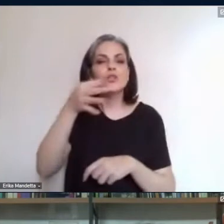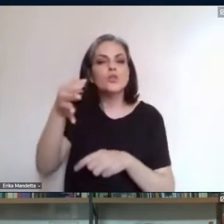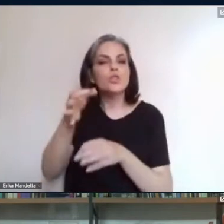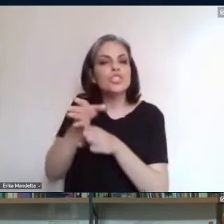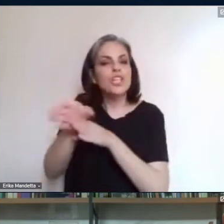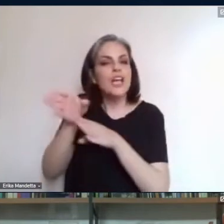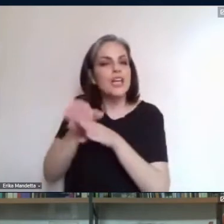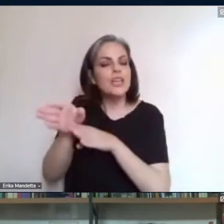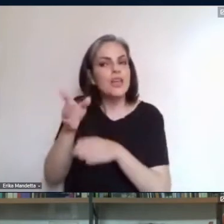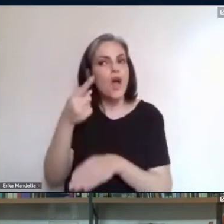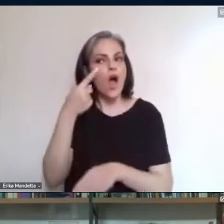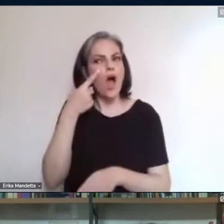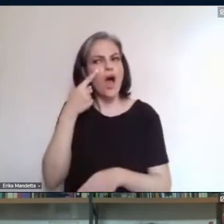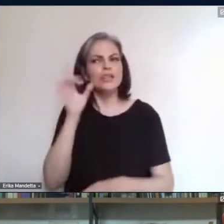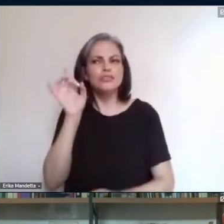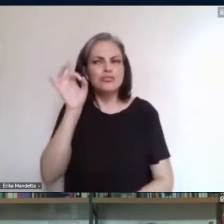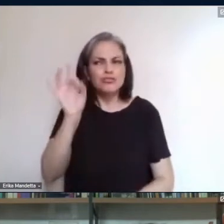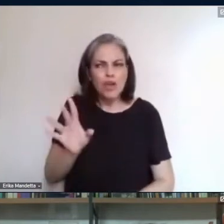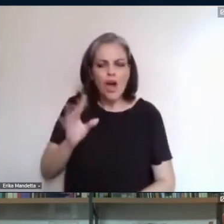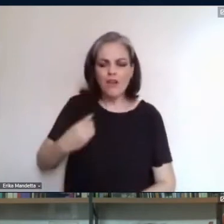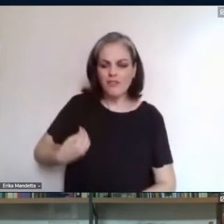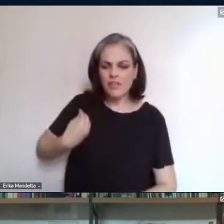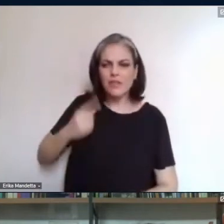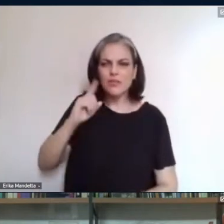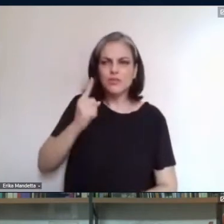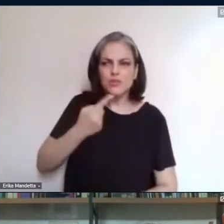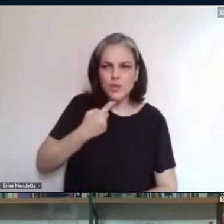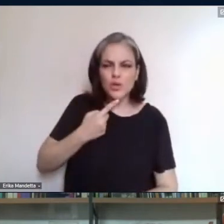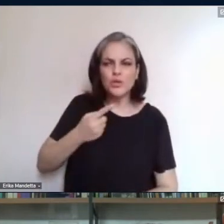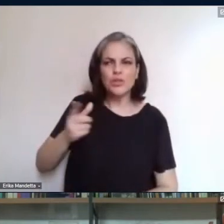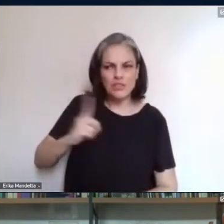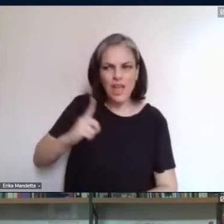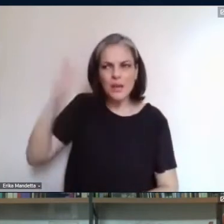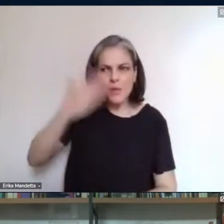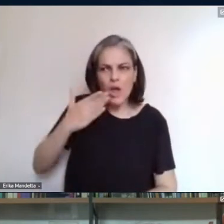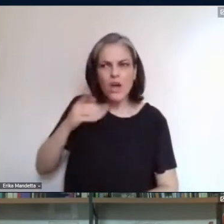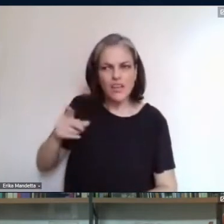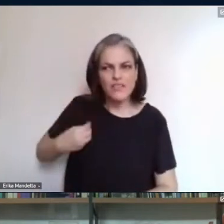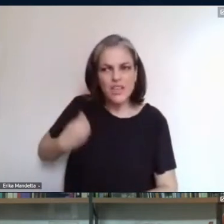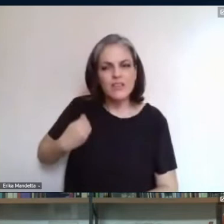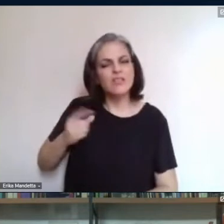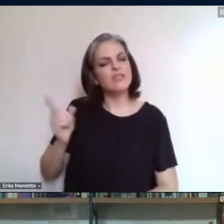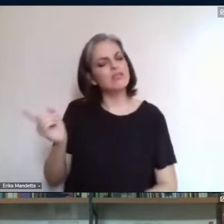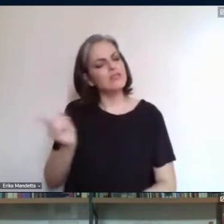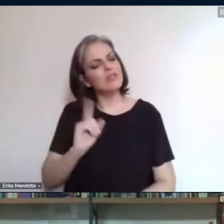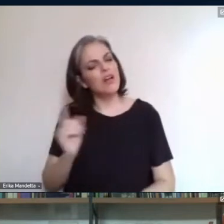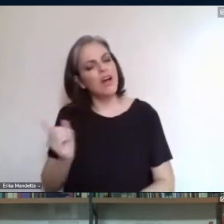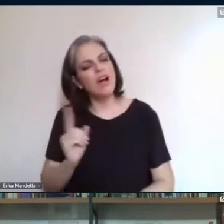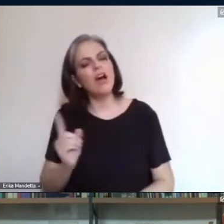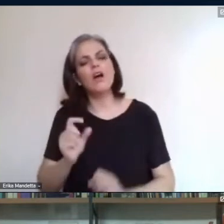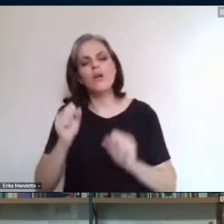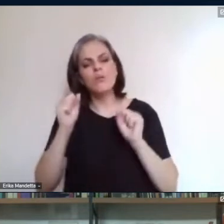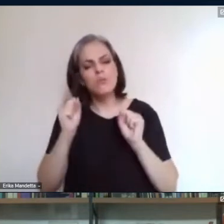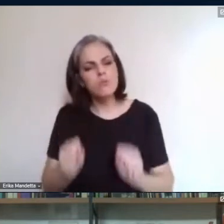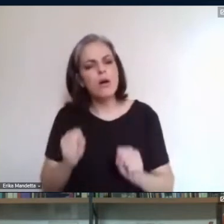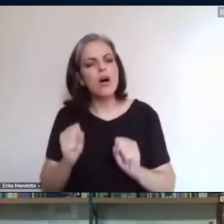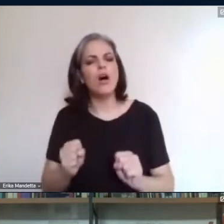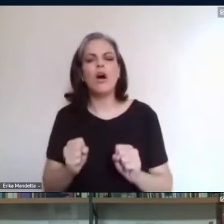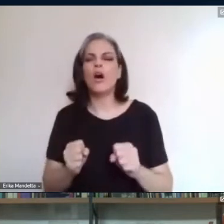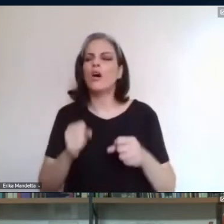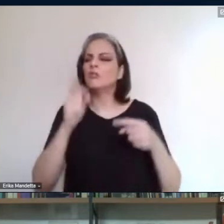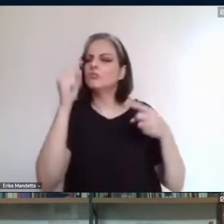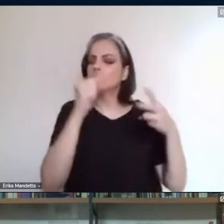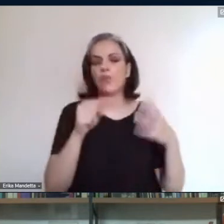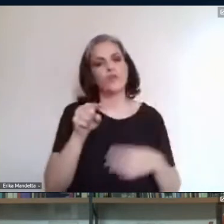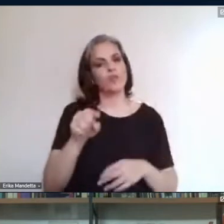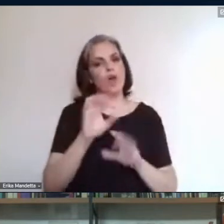não é só para situações onde a pessoa surda está. A gente tem outras demandas que você colocou